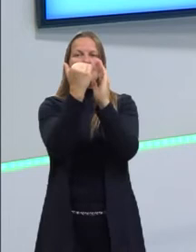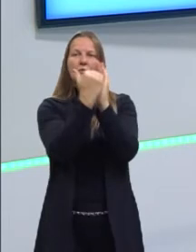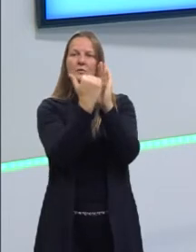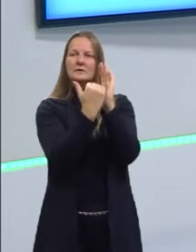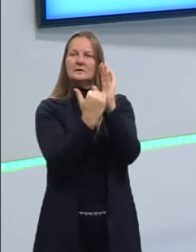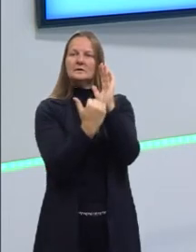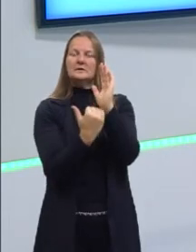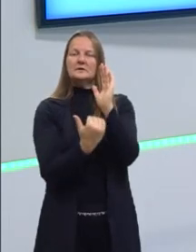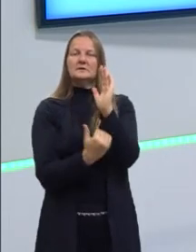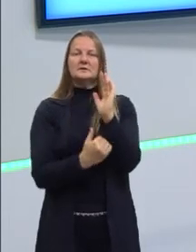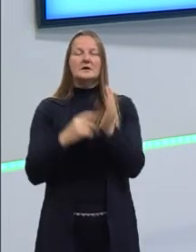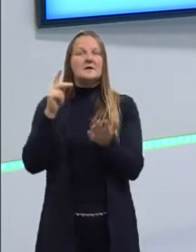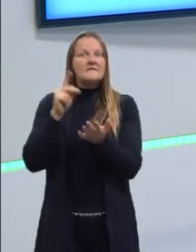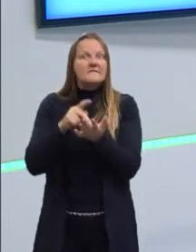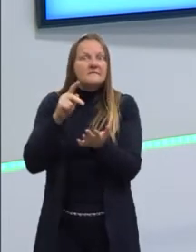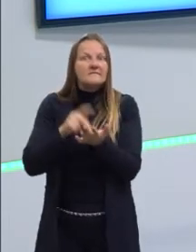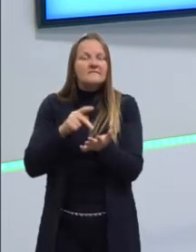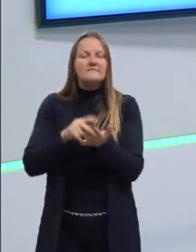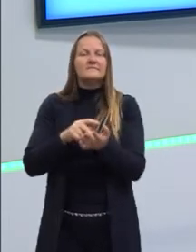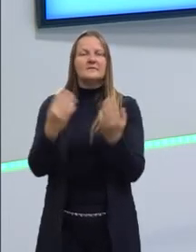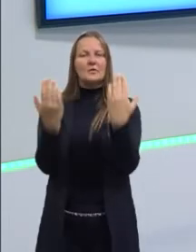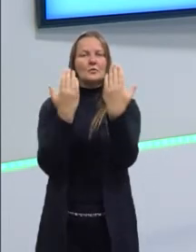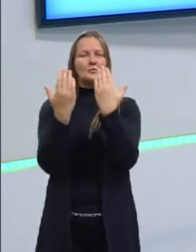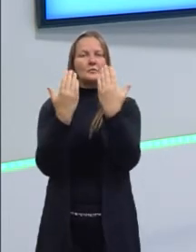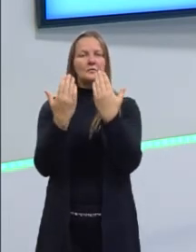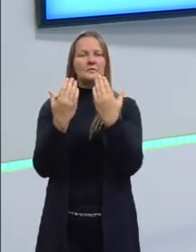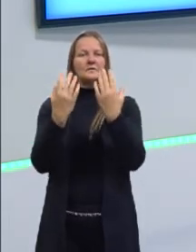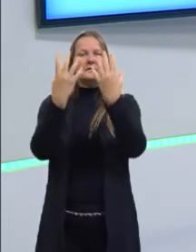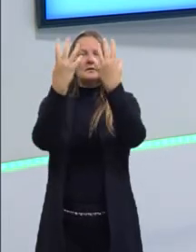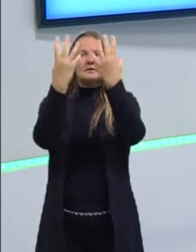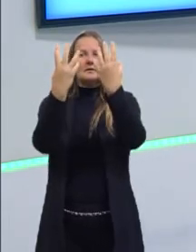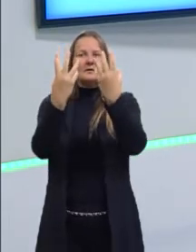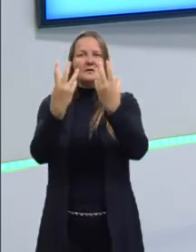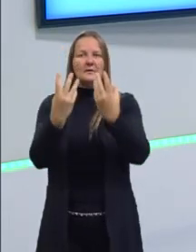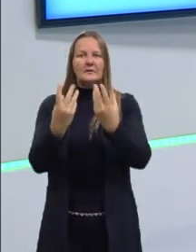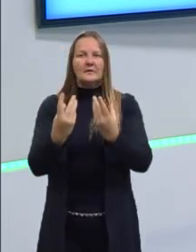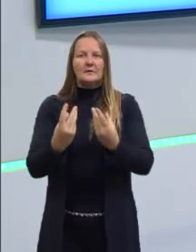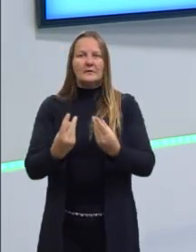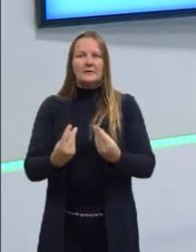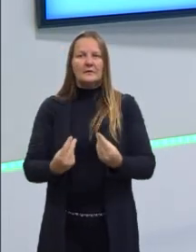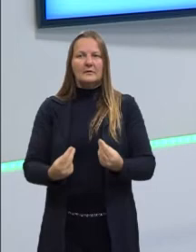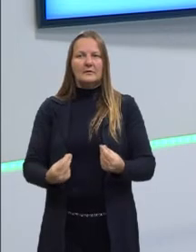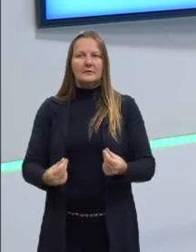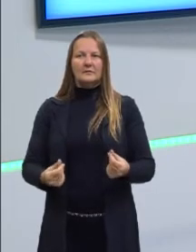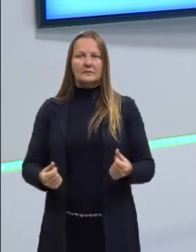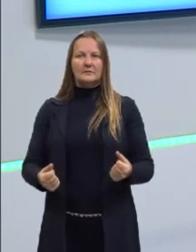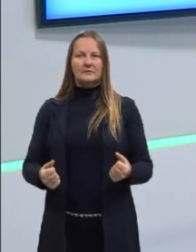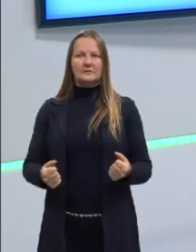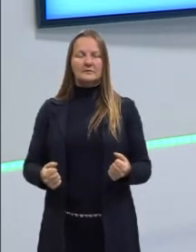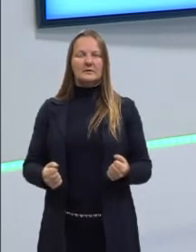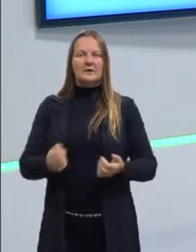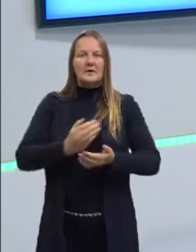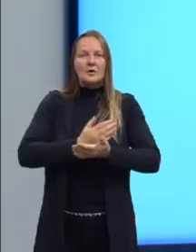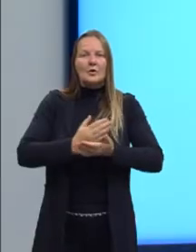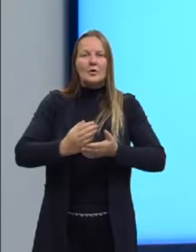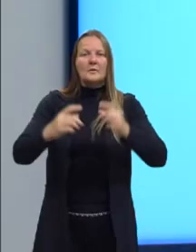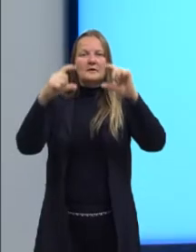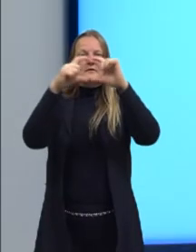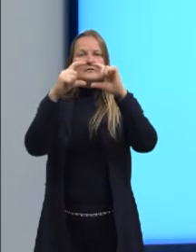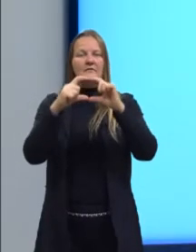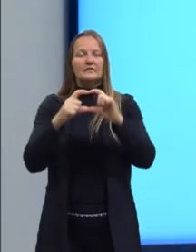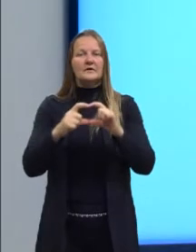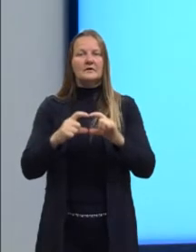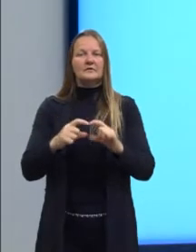a existência real ali da comparação ela vai diminuindo essa diminuição começa ali no verso